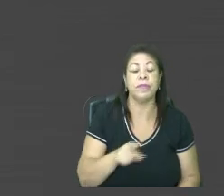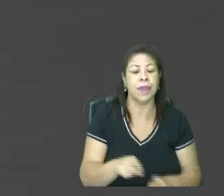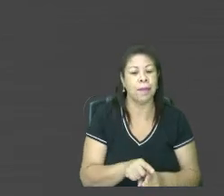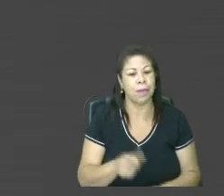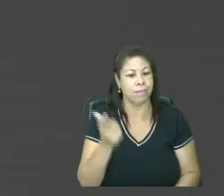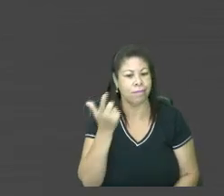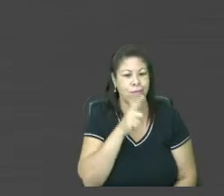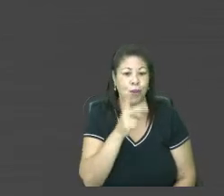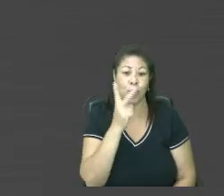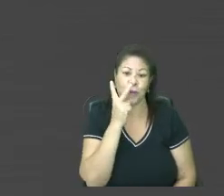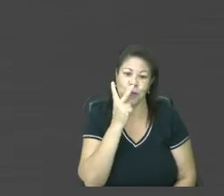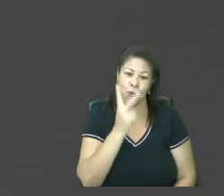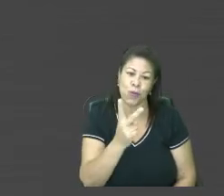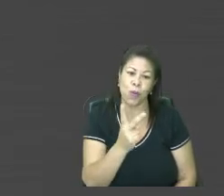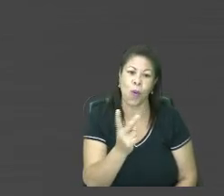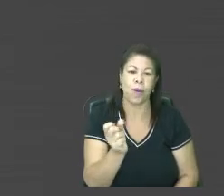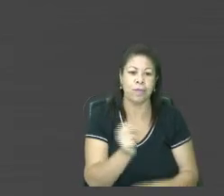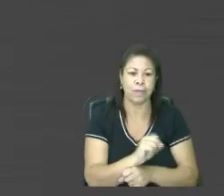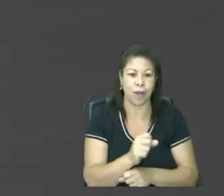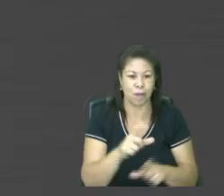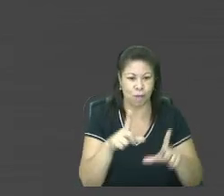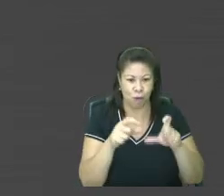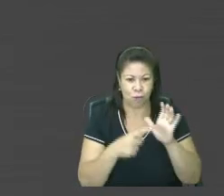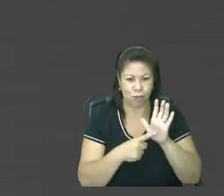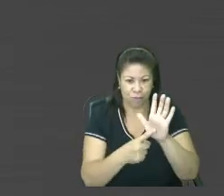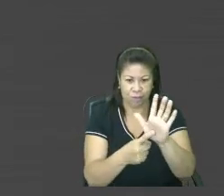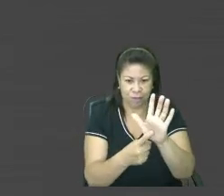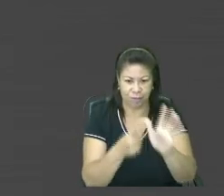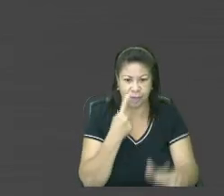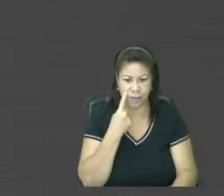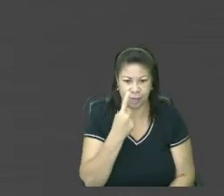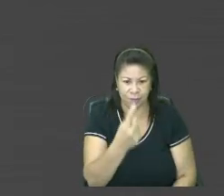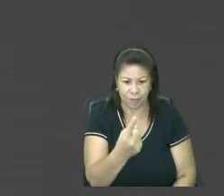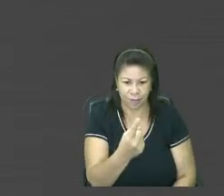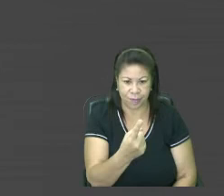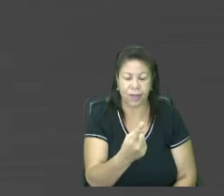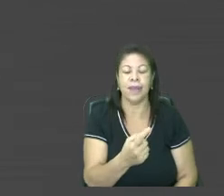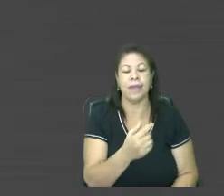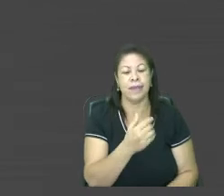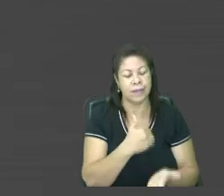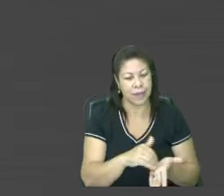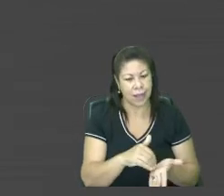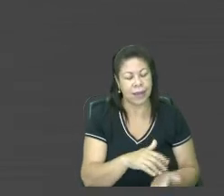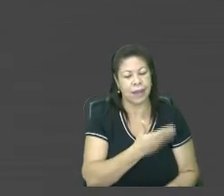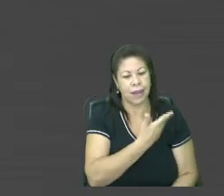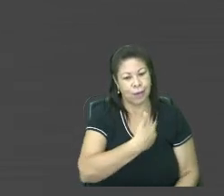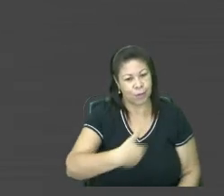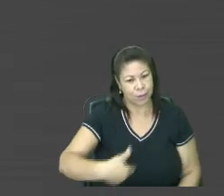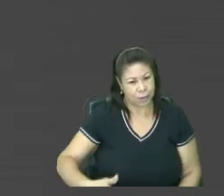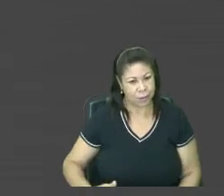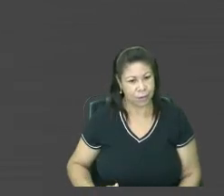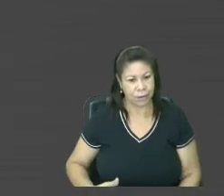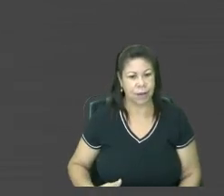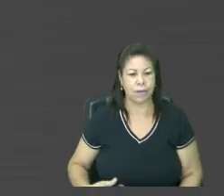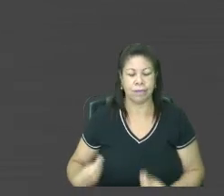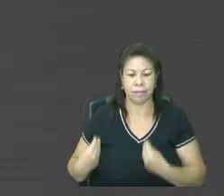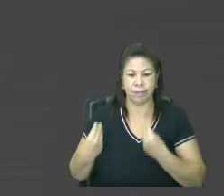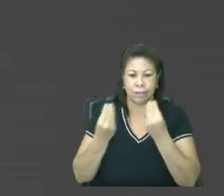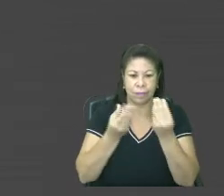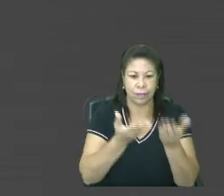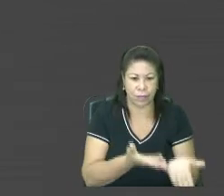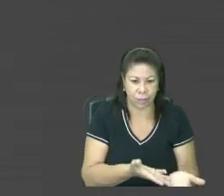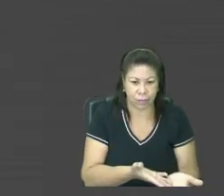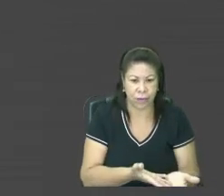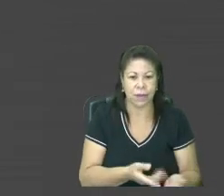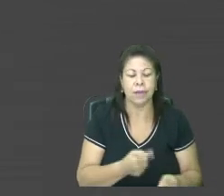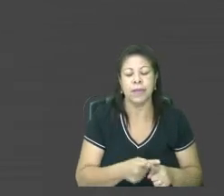veículos, né, que está nessa foto, da Secretaria de Estado, doação da Secretaria de Estado para o município, para realizar transporte